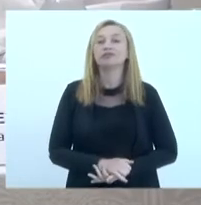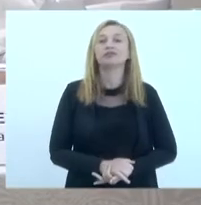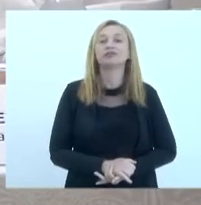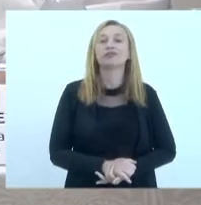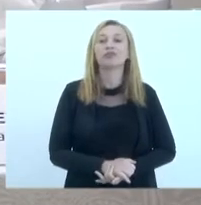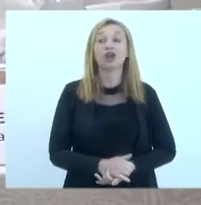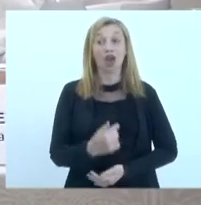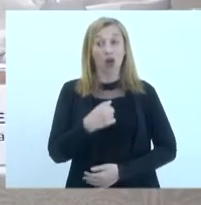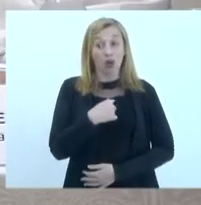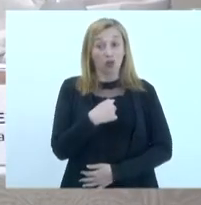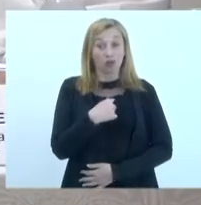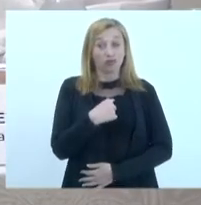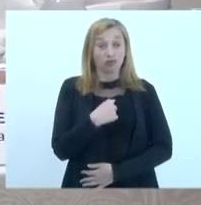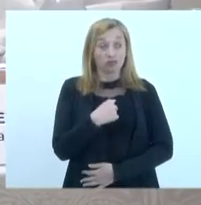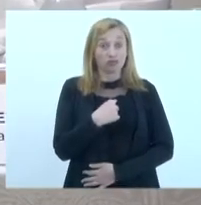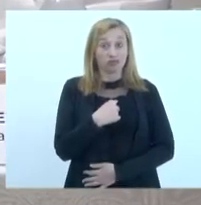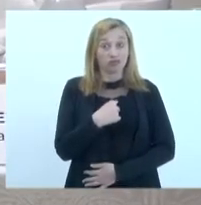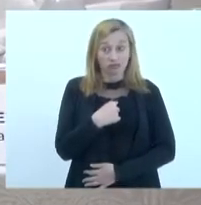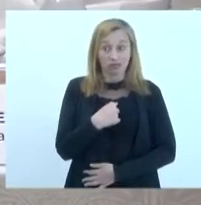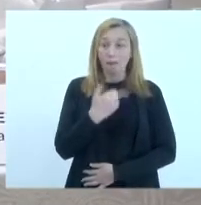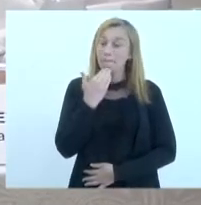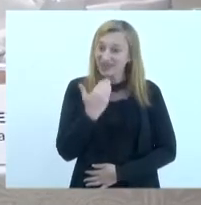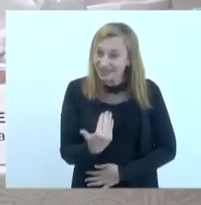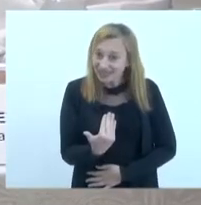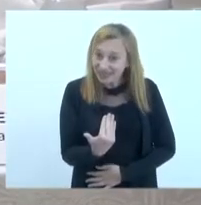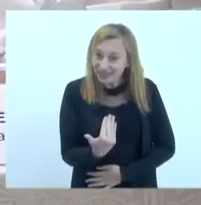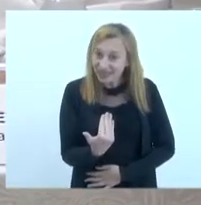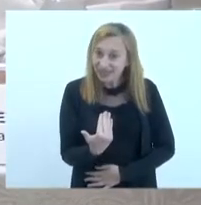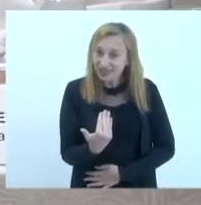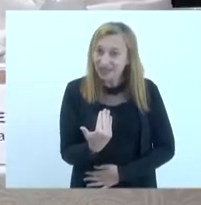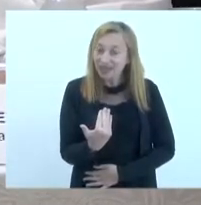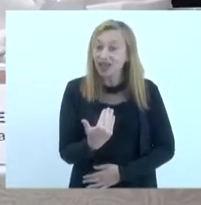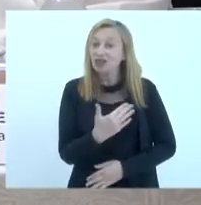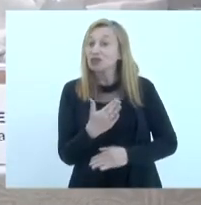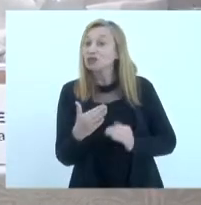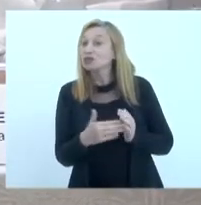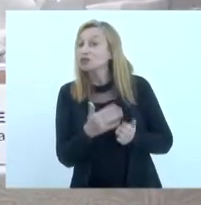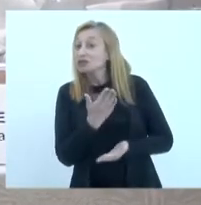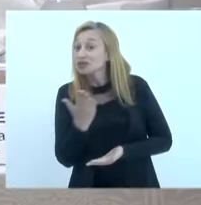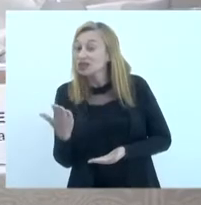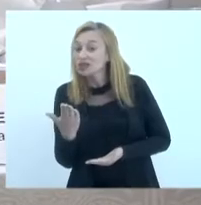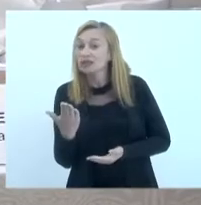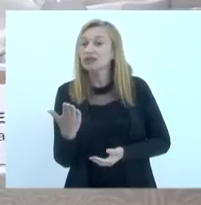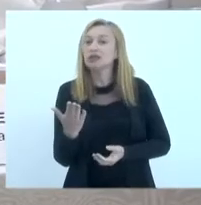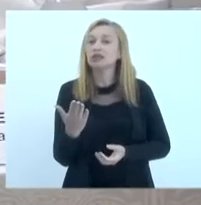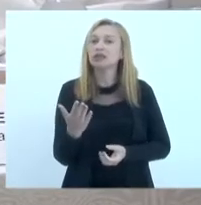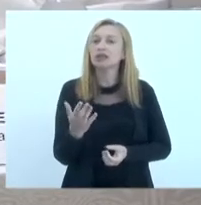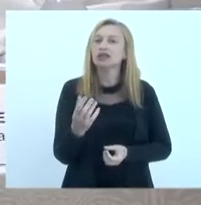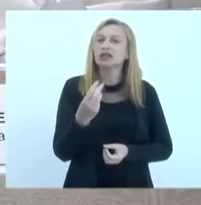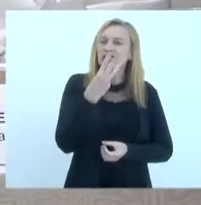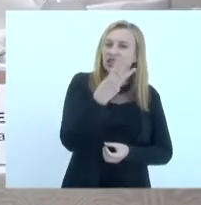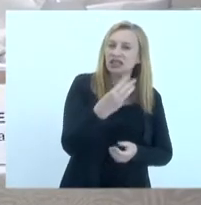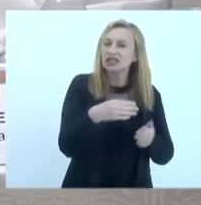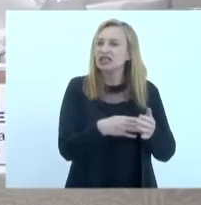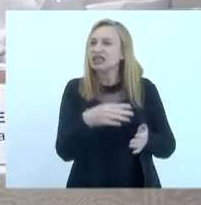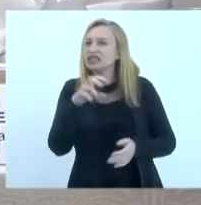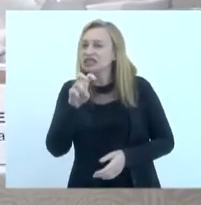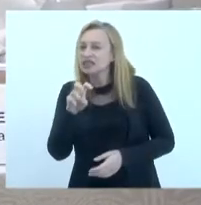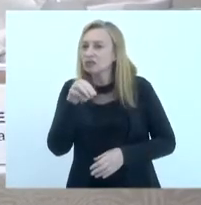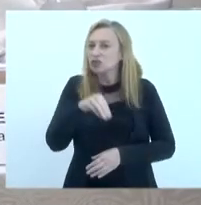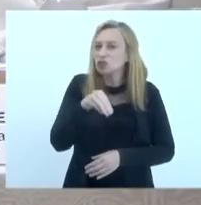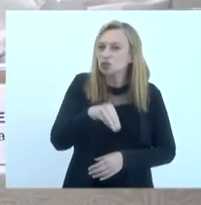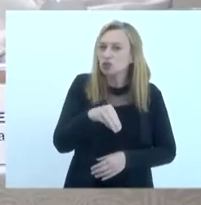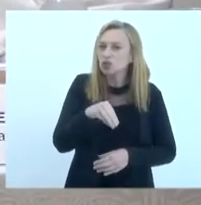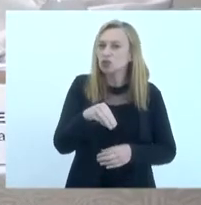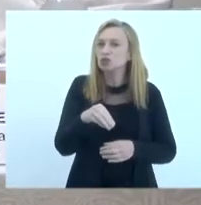Eu vou pedir aos expositores que possam, entre 3 e 5 minutos, fazer